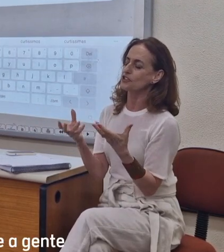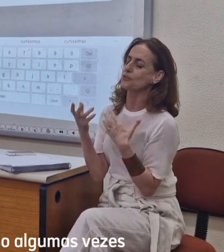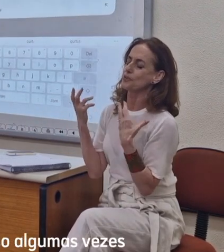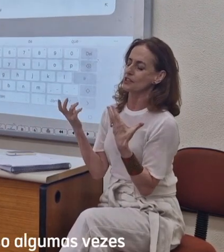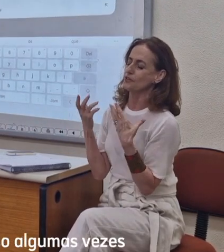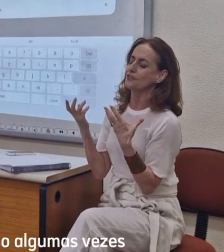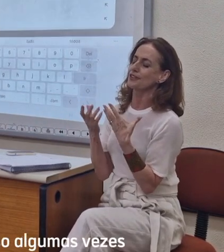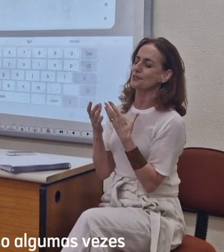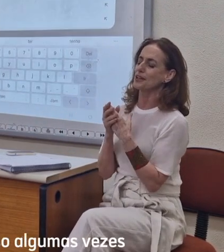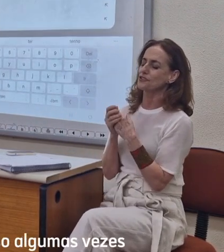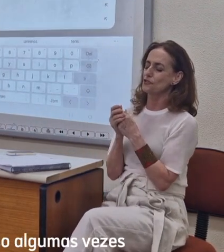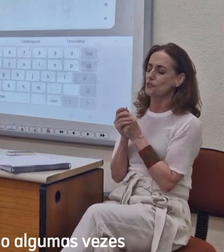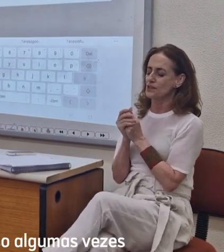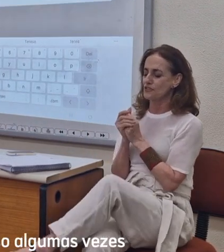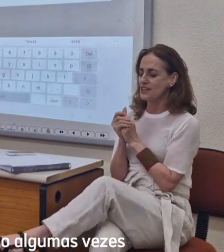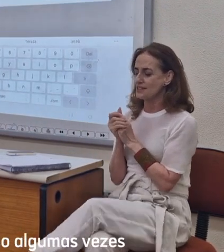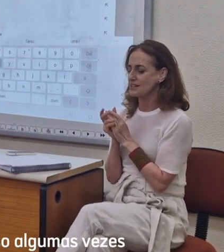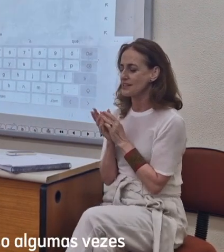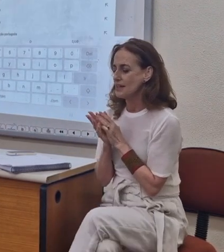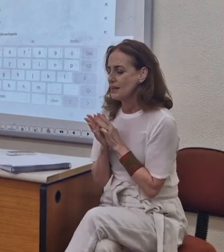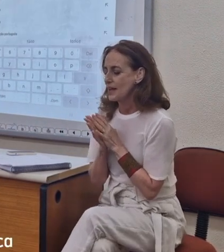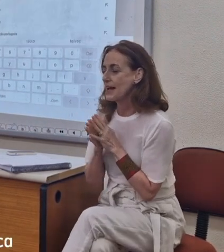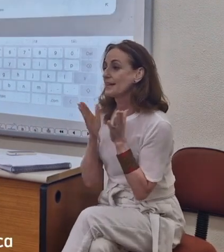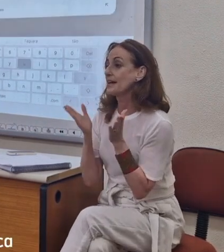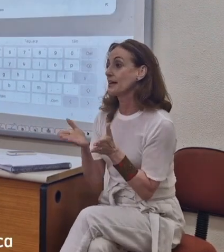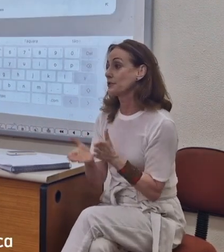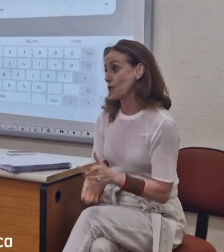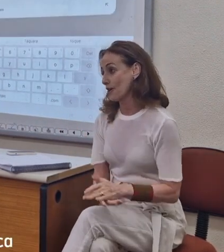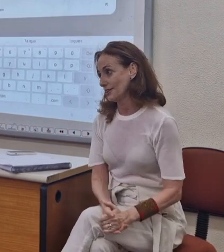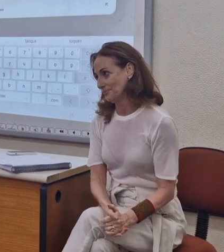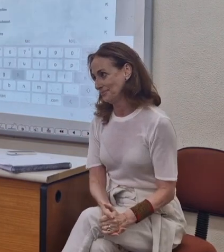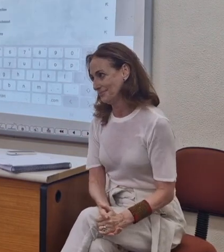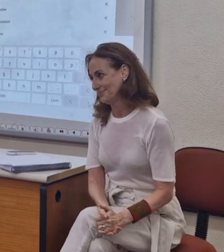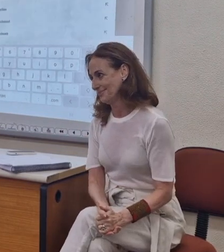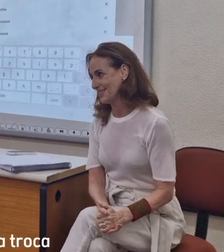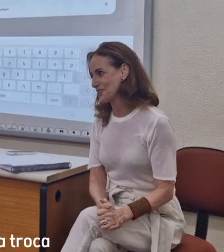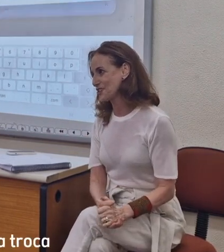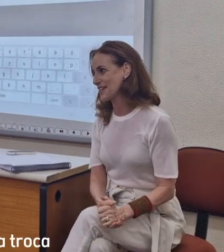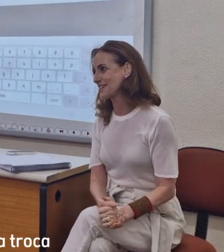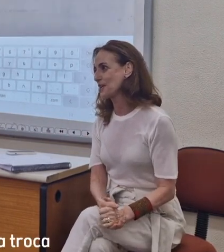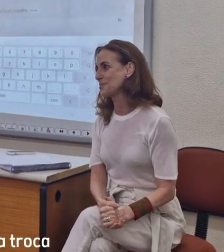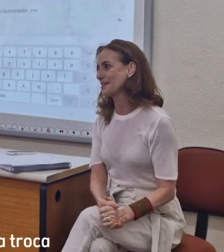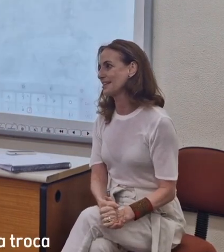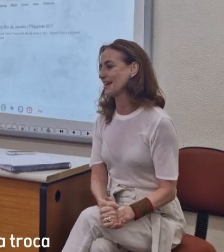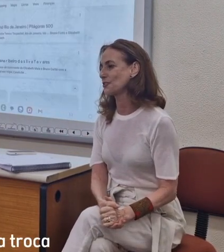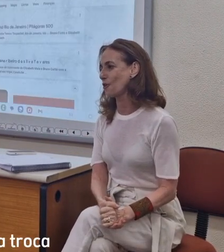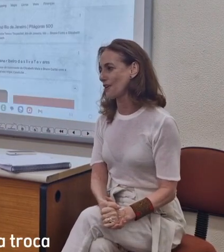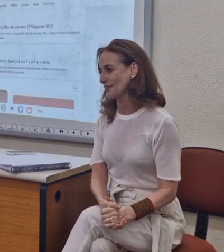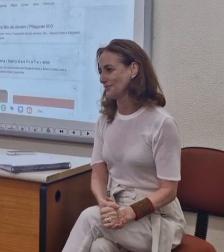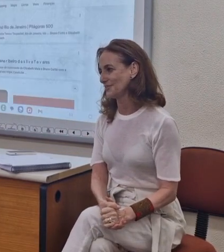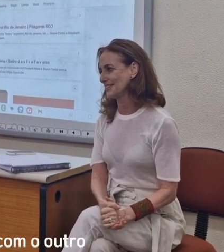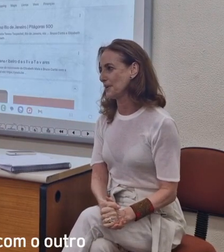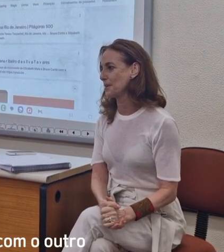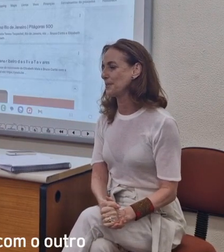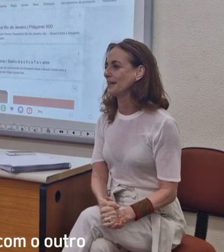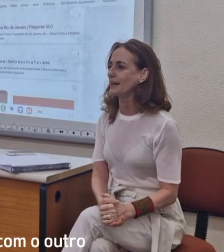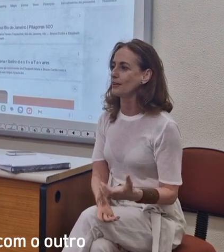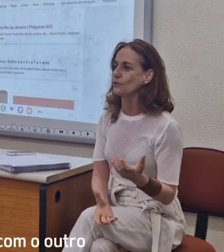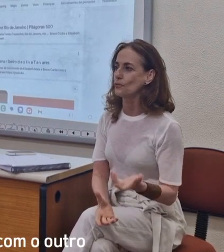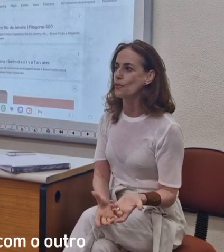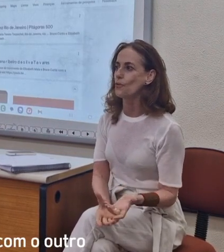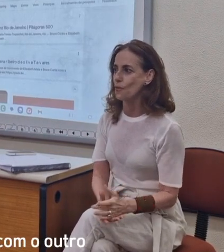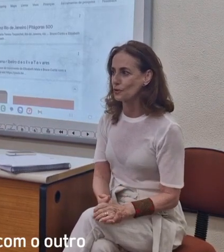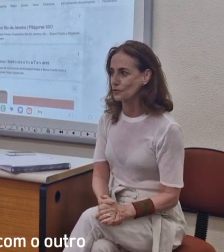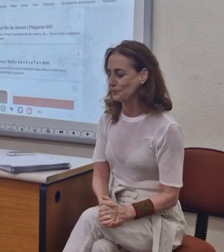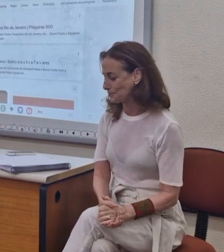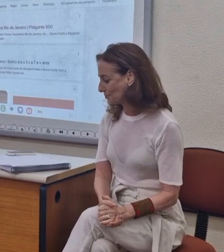move a gente, depois vocês vão ver também isso algumas vezes, é a ideia da troca. A gente está sempre na troca, sempre